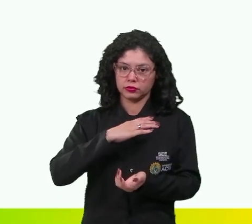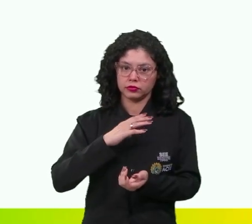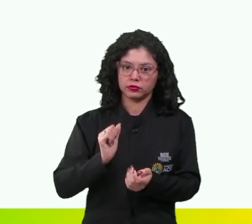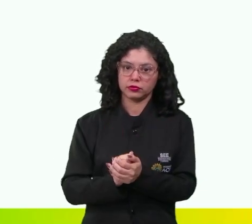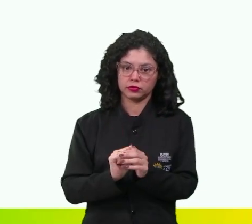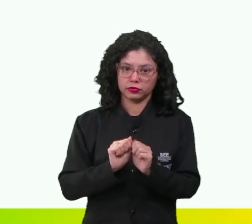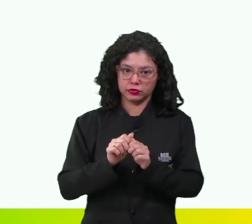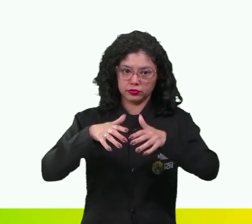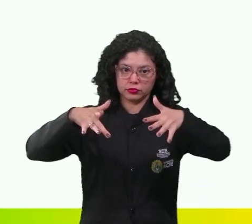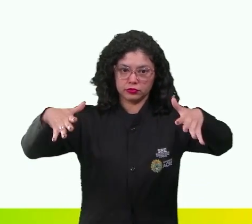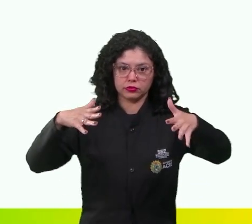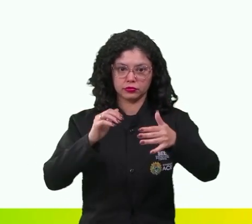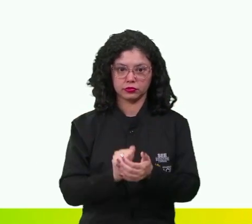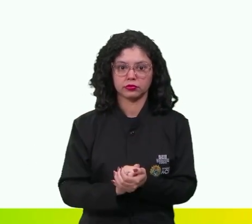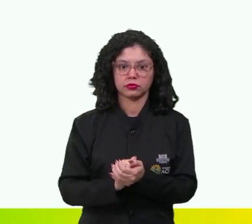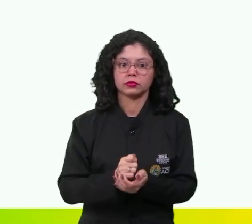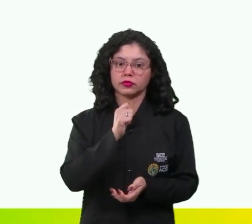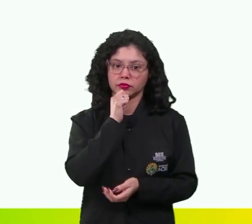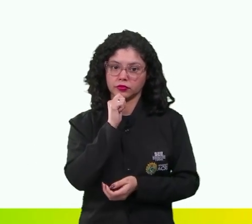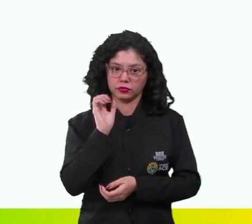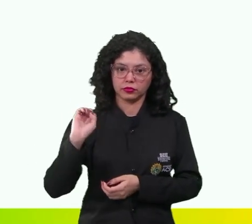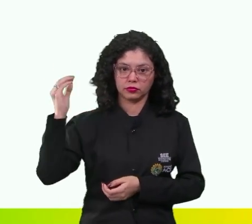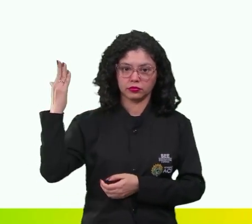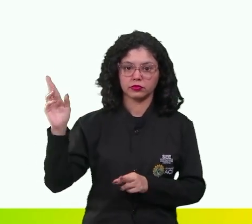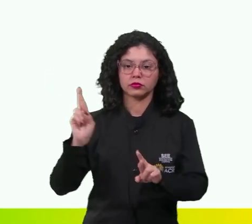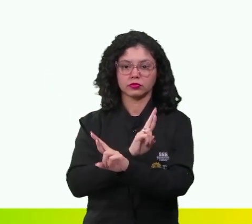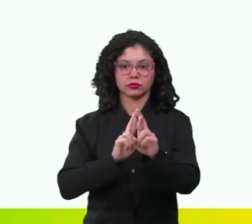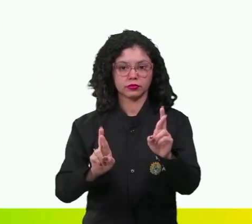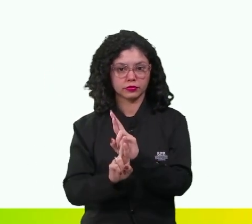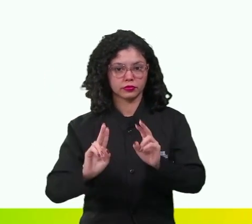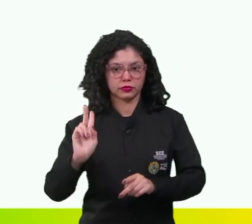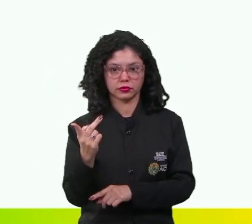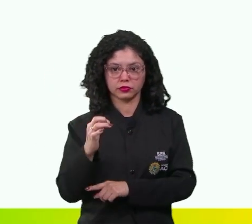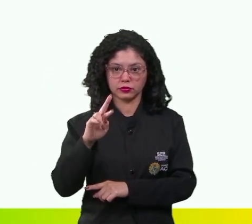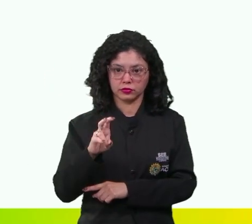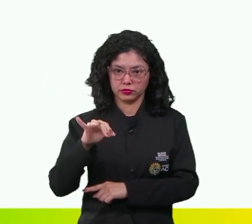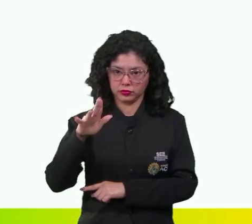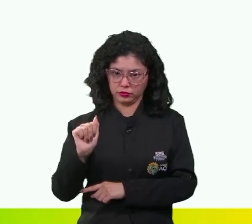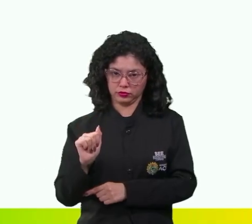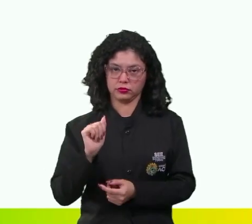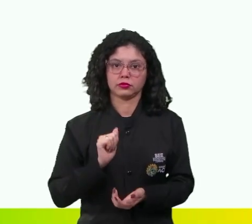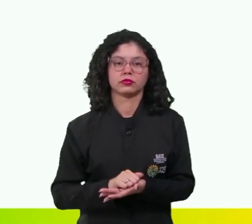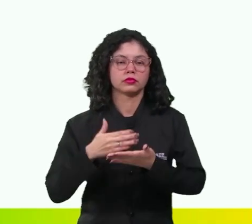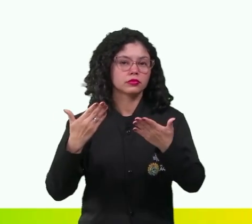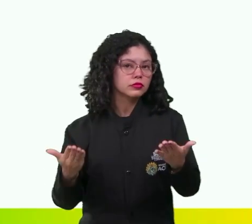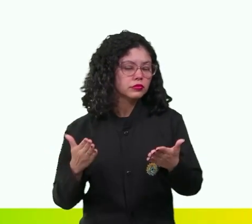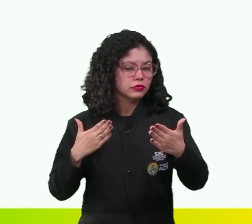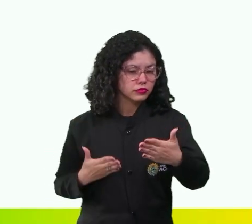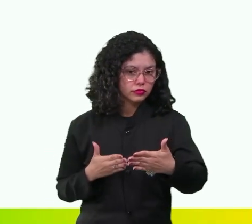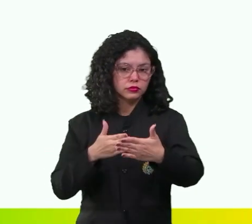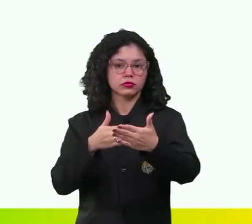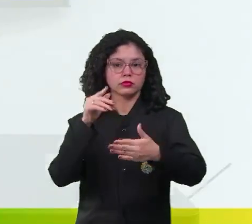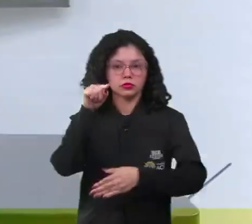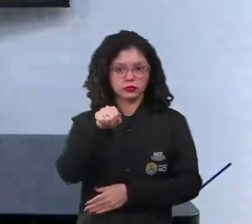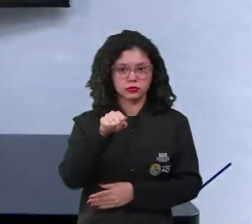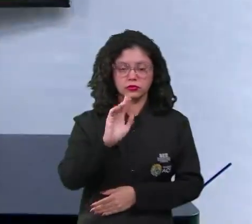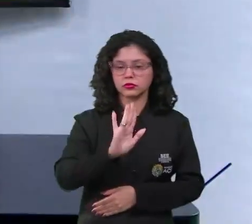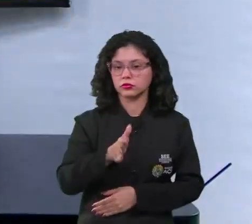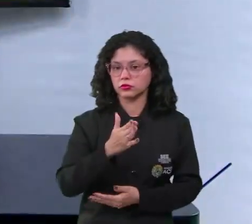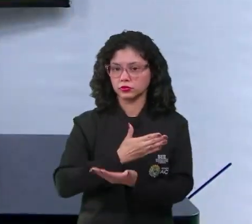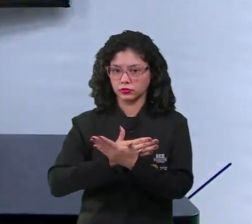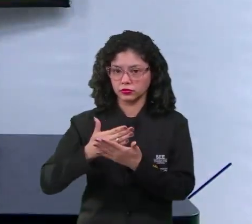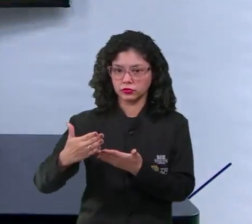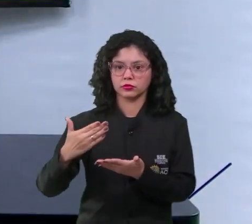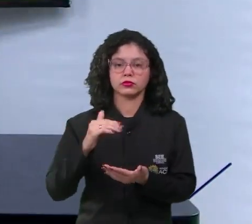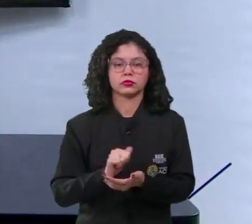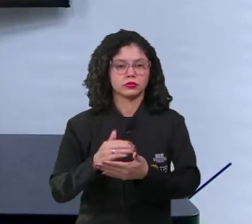cidades e a expansão da agricultura, ainda ocorreu relativo à harmonia. Então, o impacto aqui já começa a